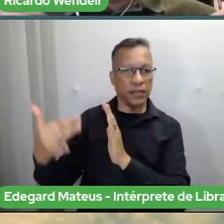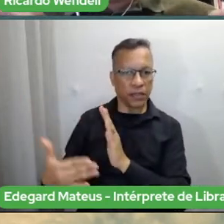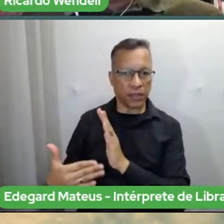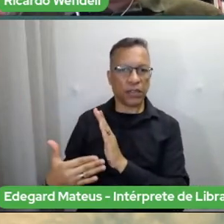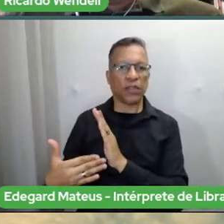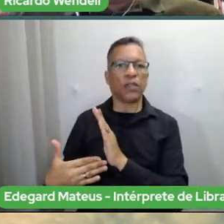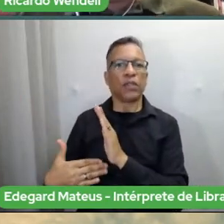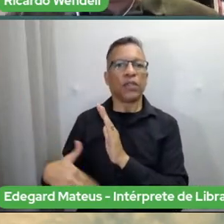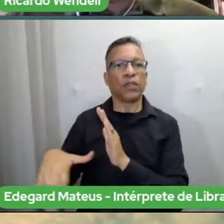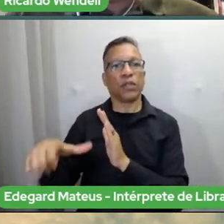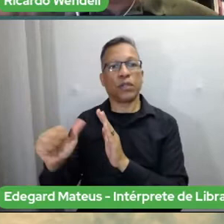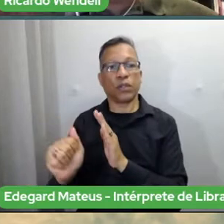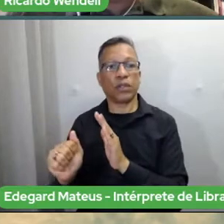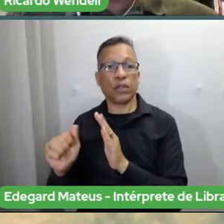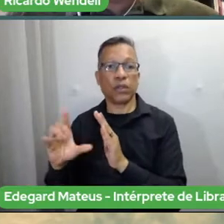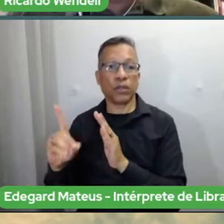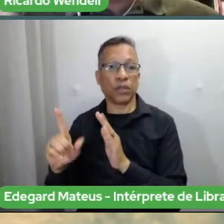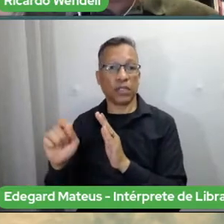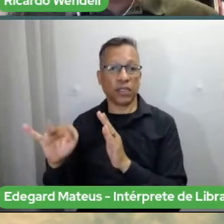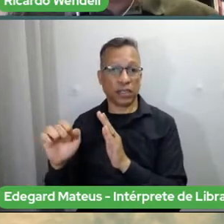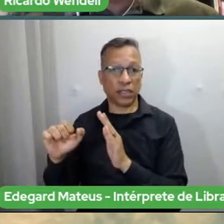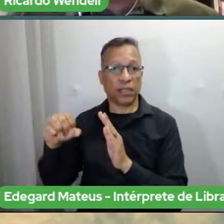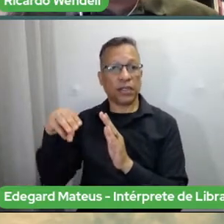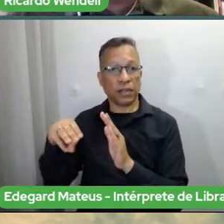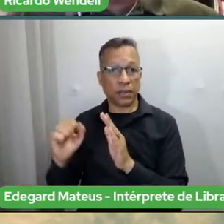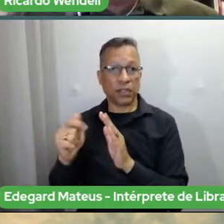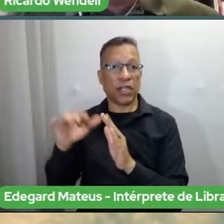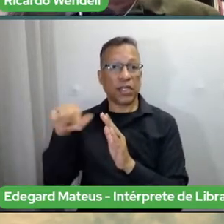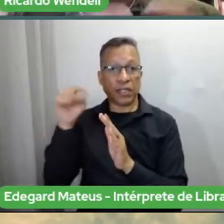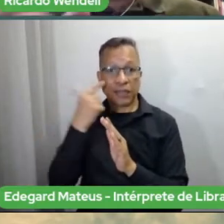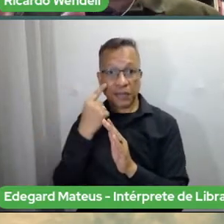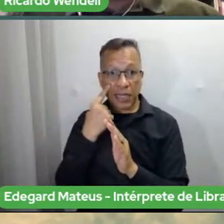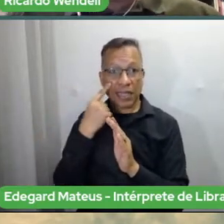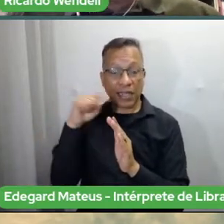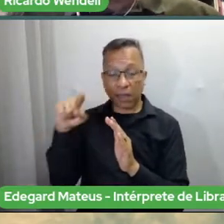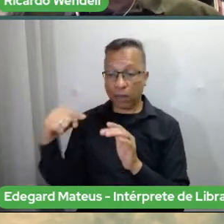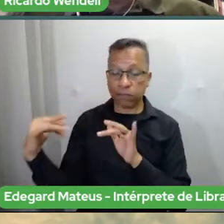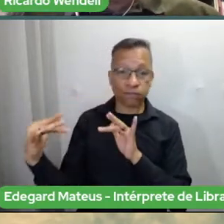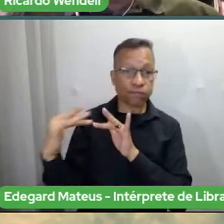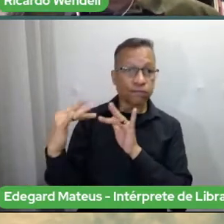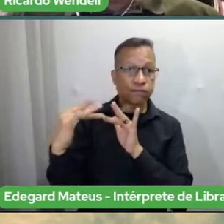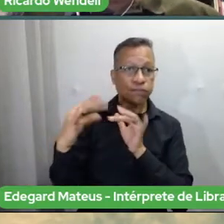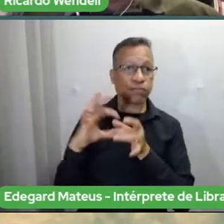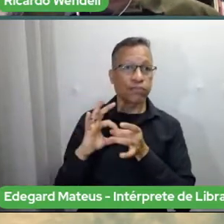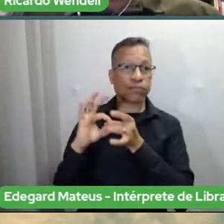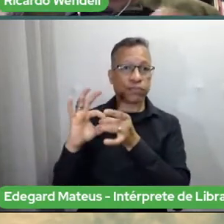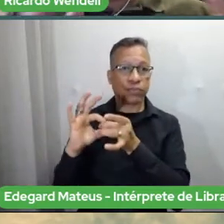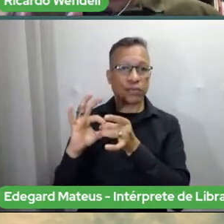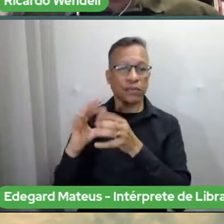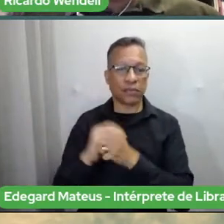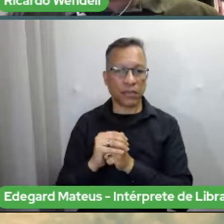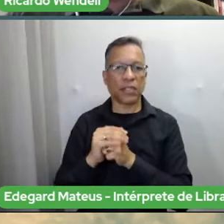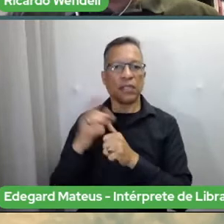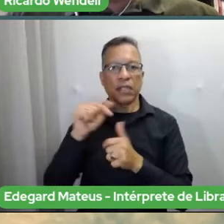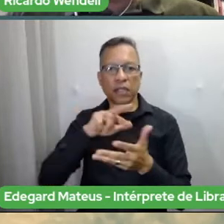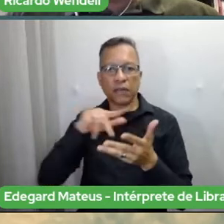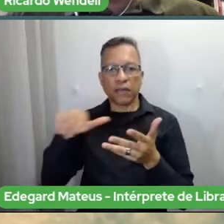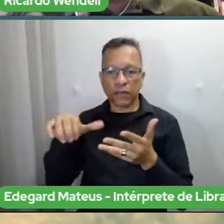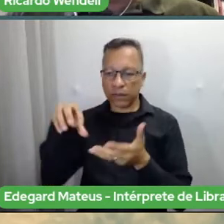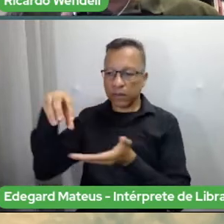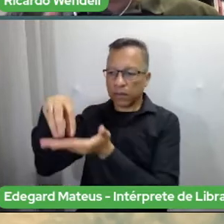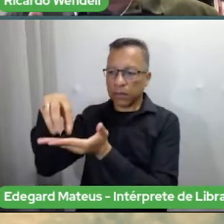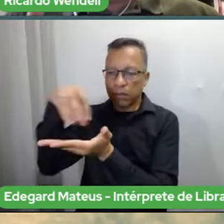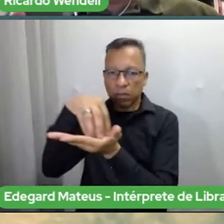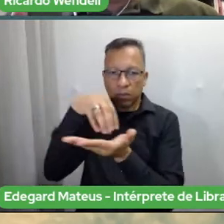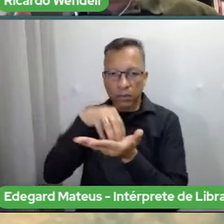pensa numa malha de dados, a gente está pensando como vários produtos que se interconectam, agrupados dentro de um domínio. Então, eu vou ter vários domínios, cada domínio pode ter